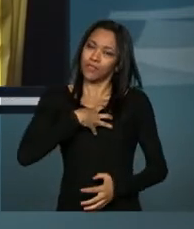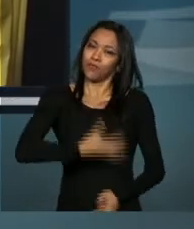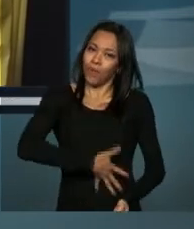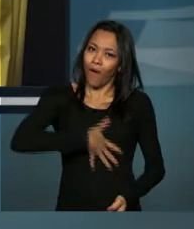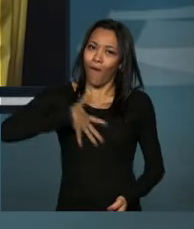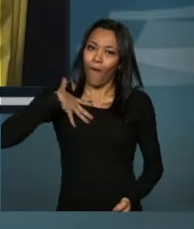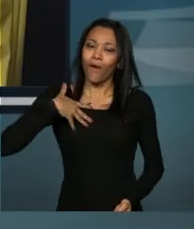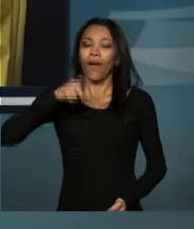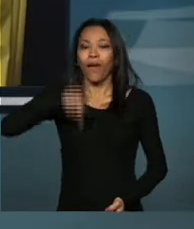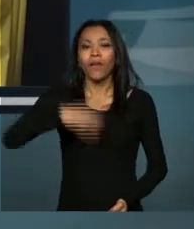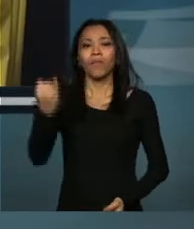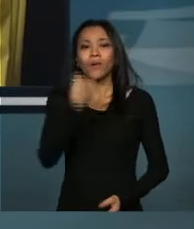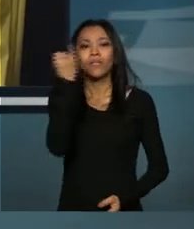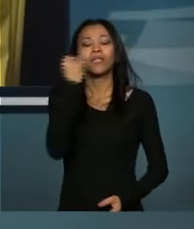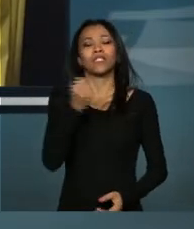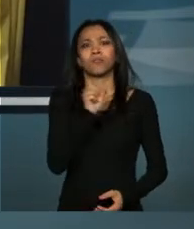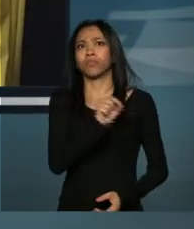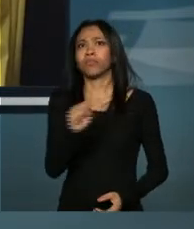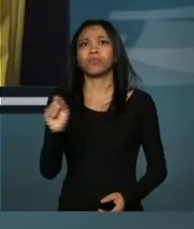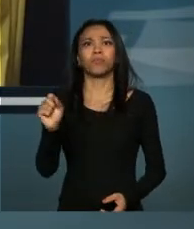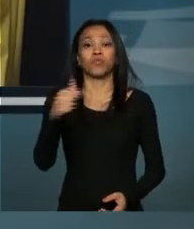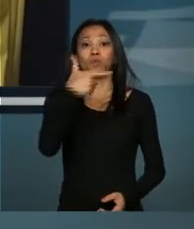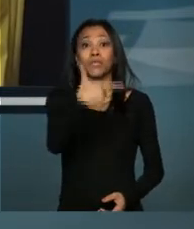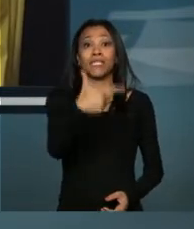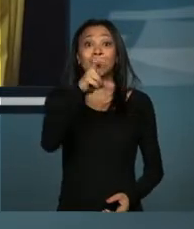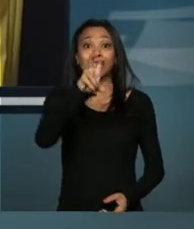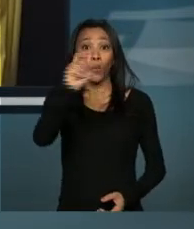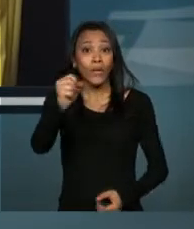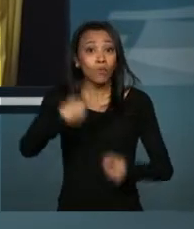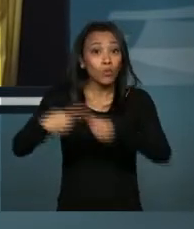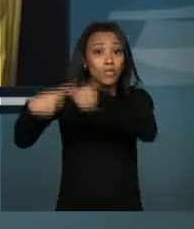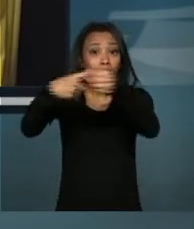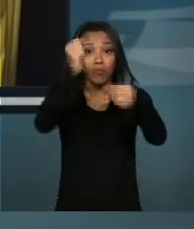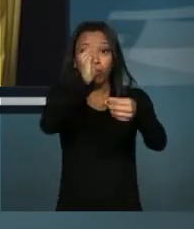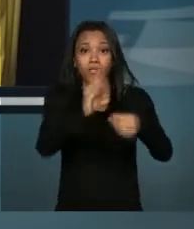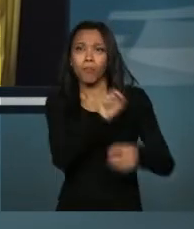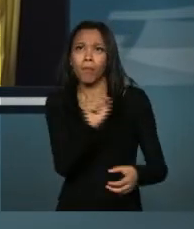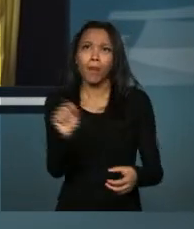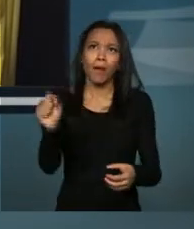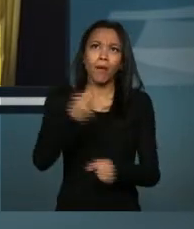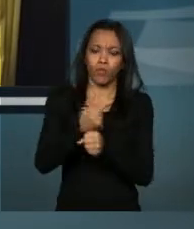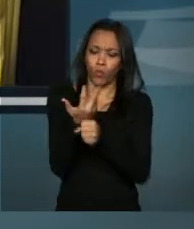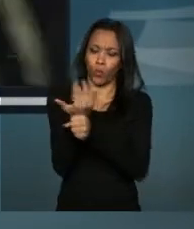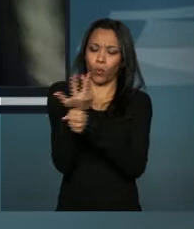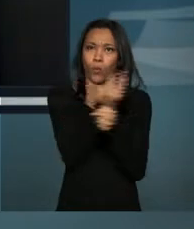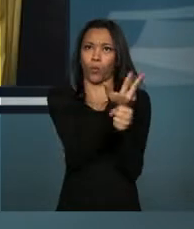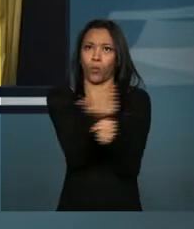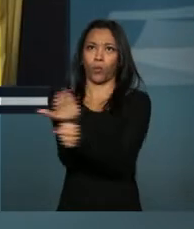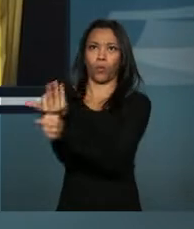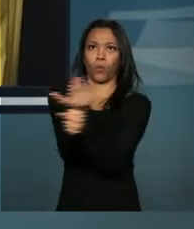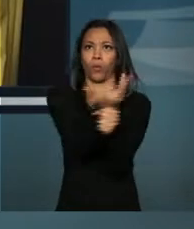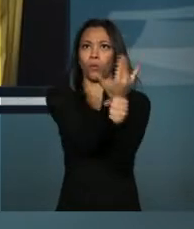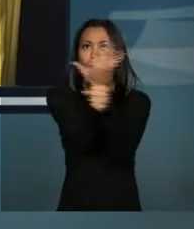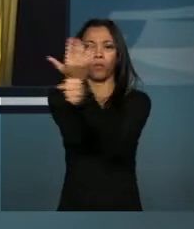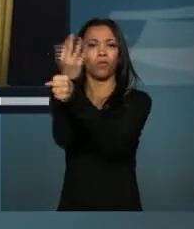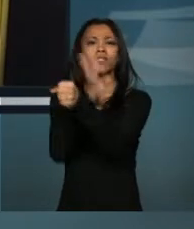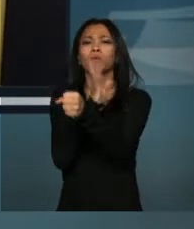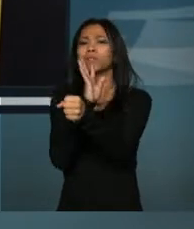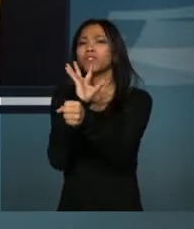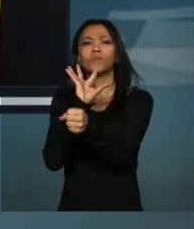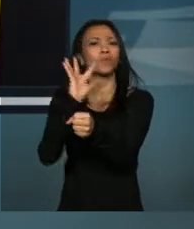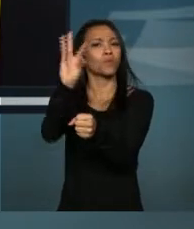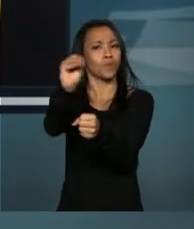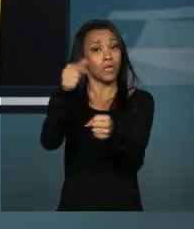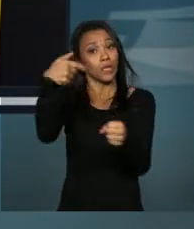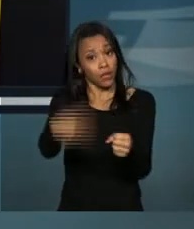importante a tocha passando por mais de 250 municípios no nosso país, com mais de 12 mil condutores em todos os estados, inclusive o